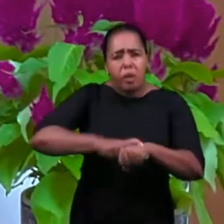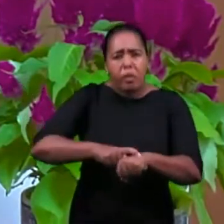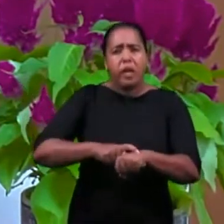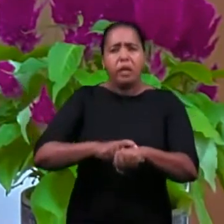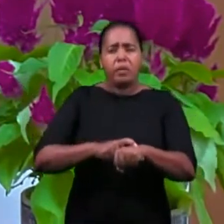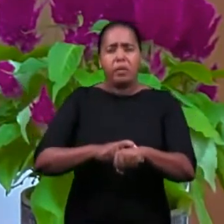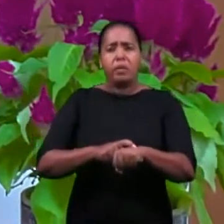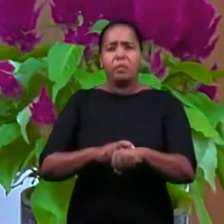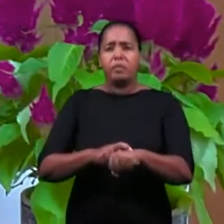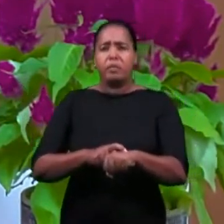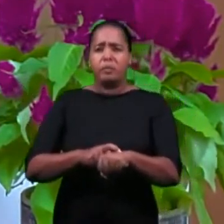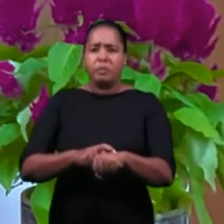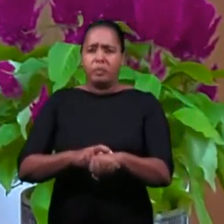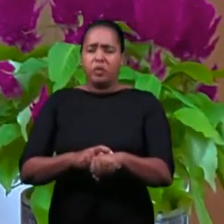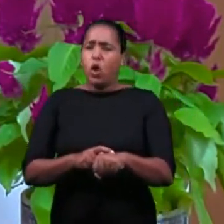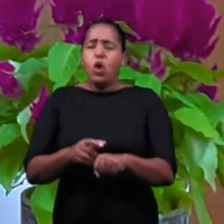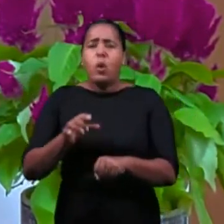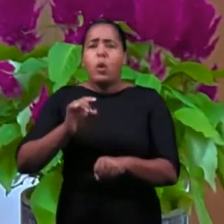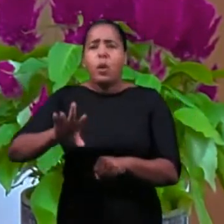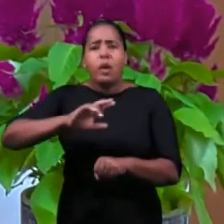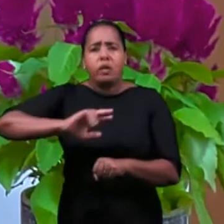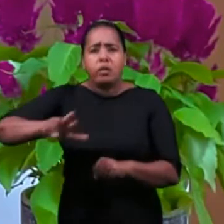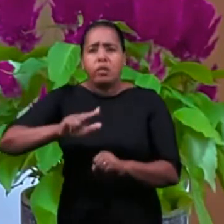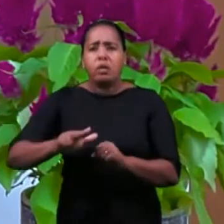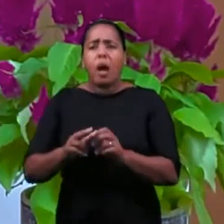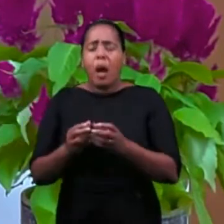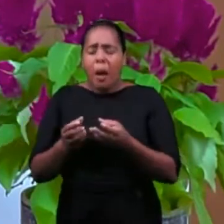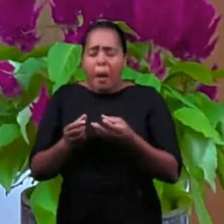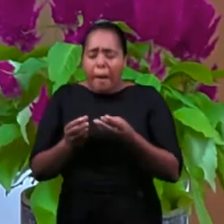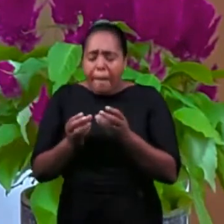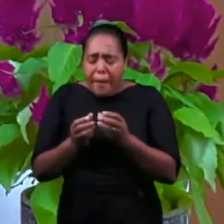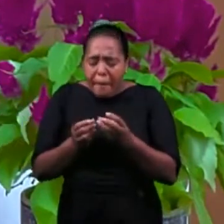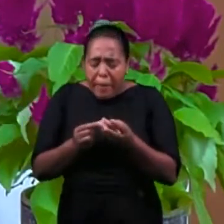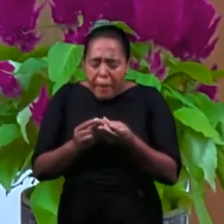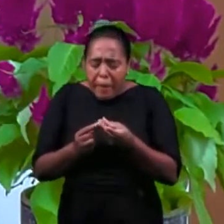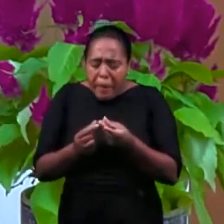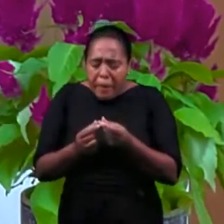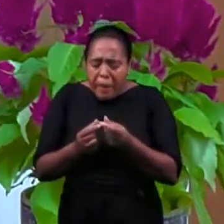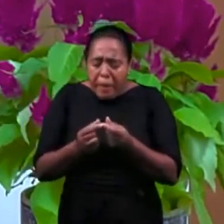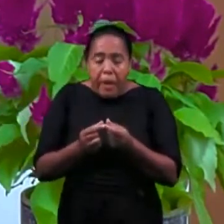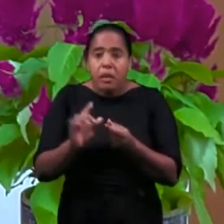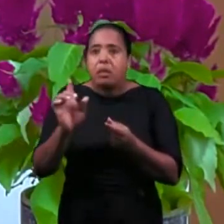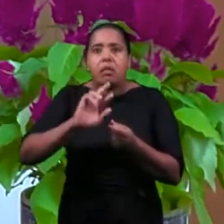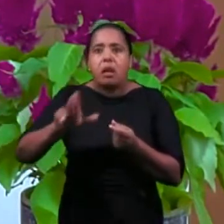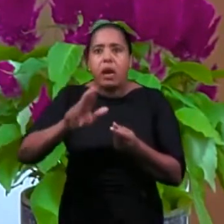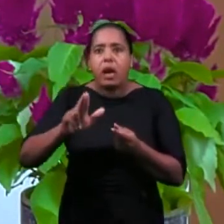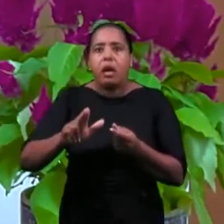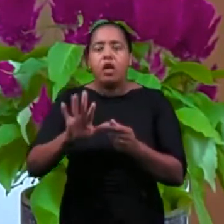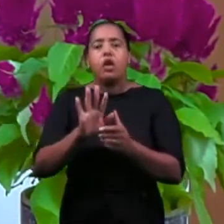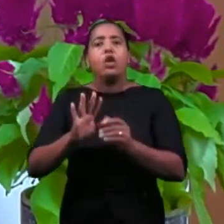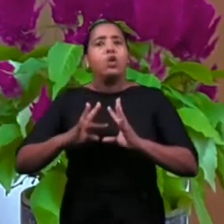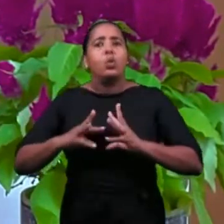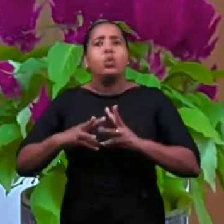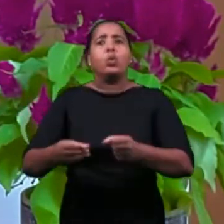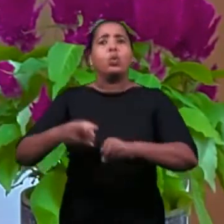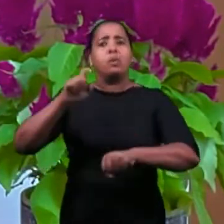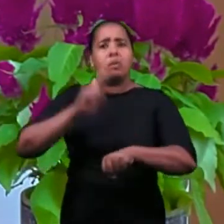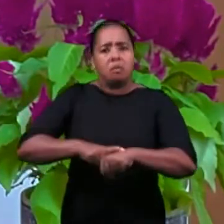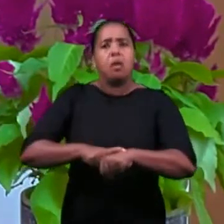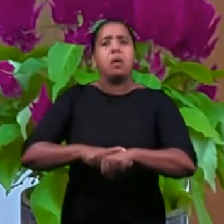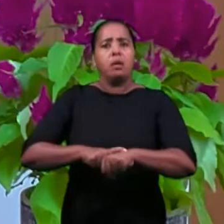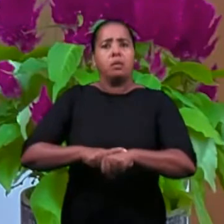os momentos, não é simplesmente uma reza, ele está dizendo a todos os instantes, nessa hora,